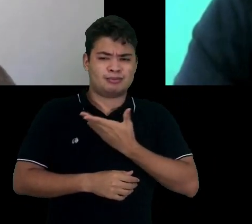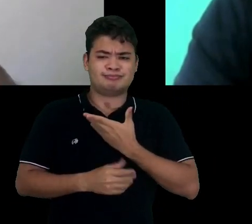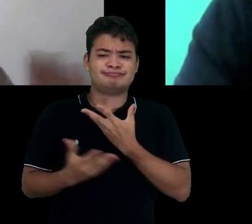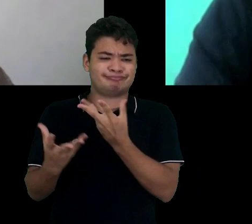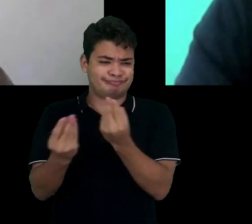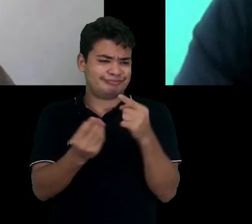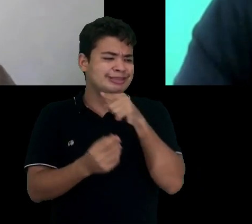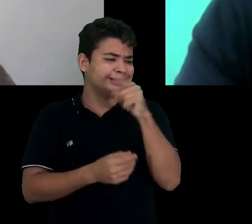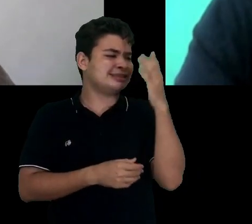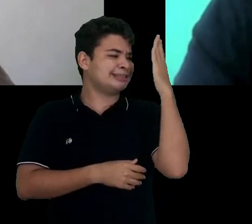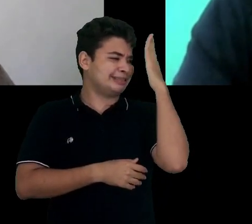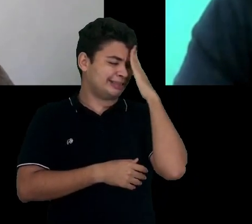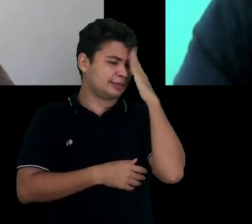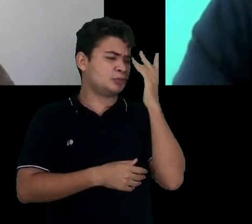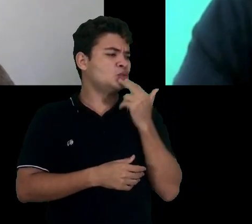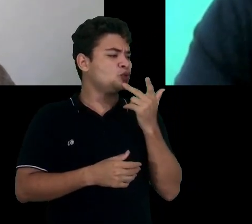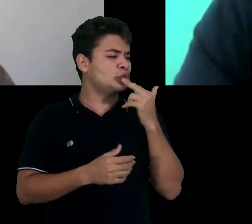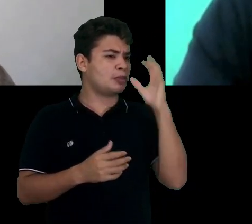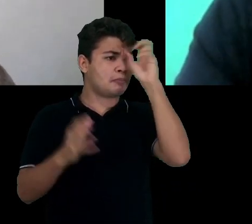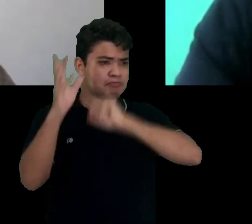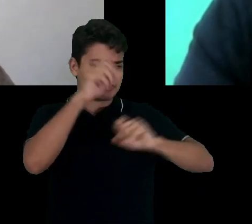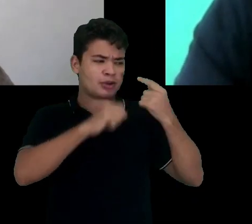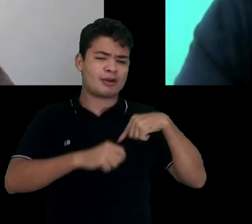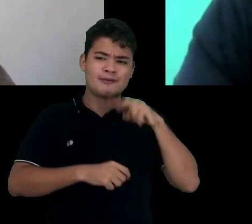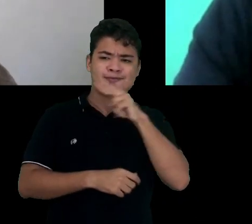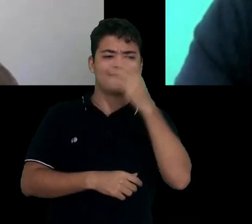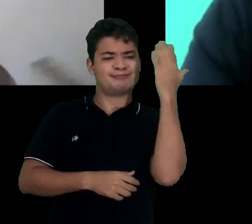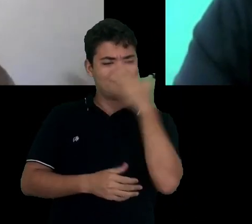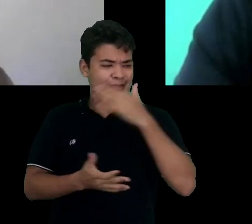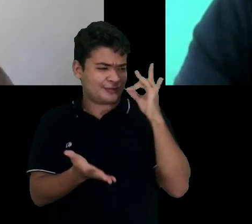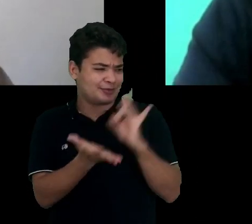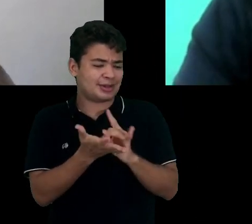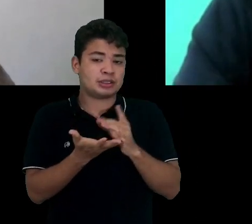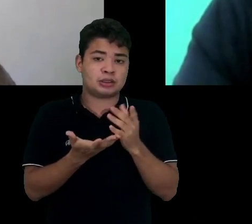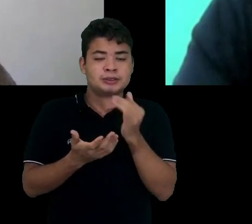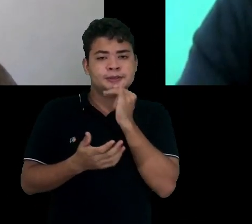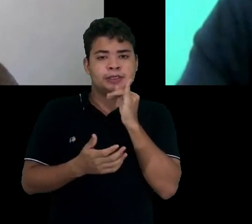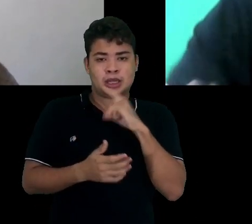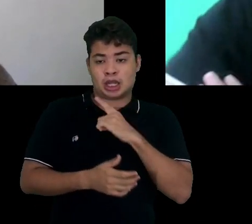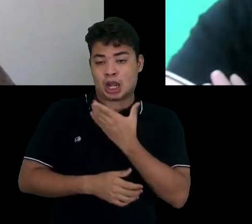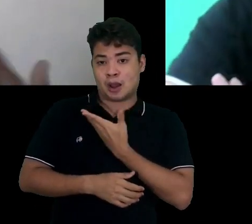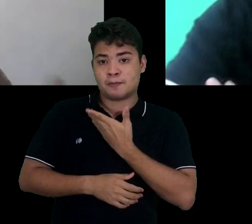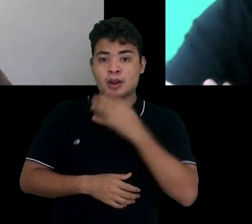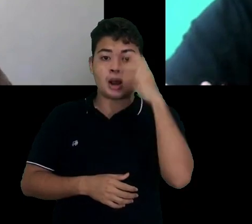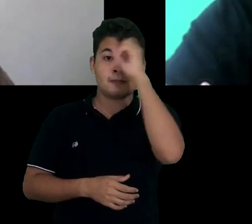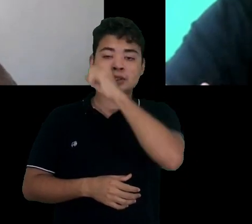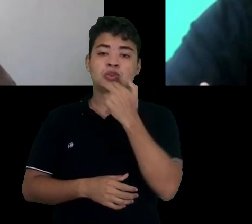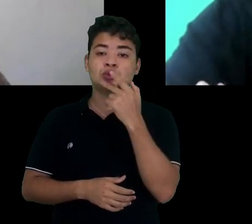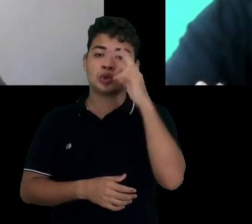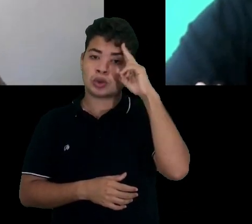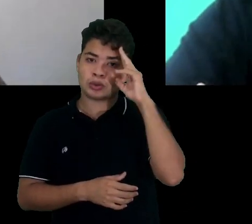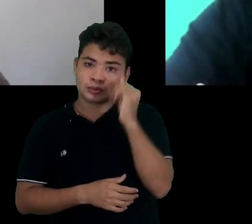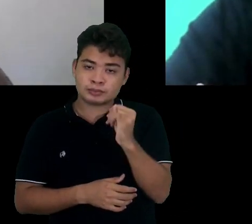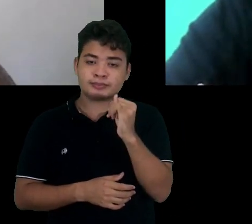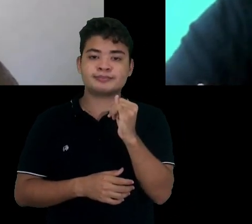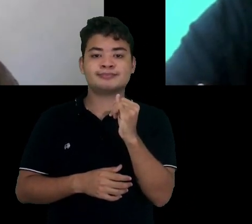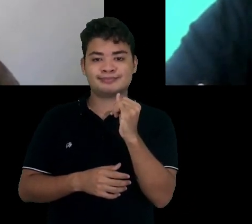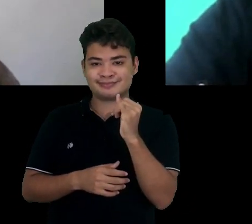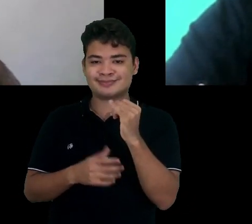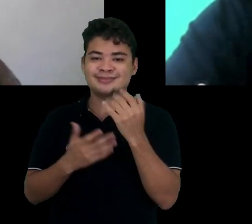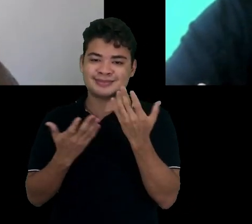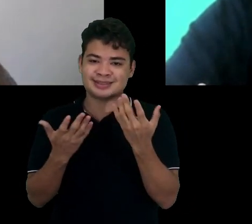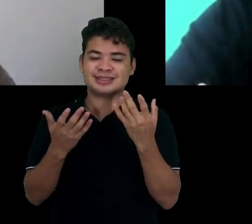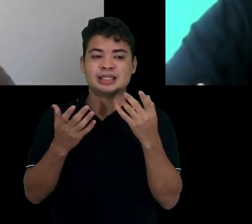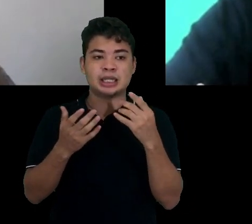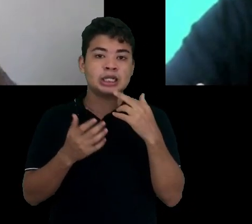a gente sabe, né, comprovadamente que isso acontece. Quando, por exemplo, tem amigos que já aprenderam crioulo, né? Você também conhece amigos